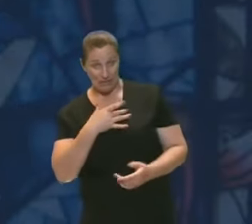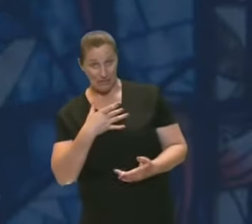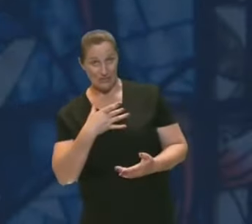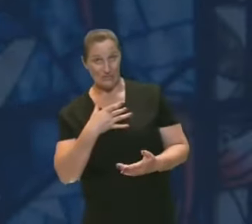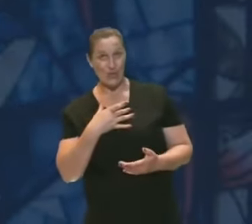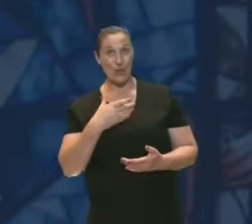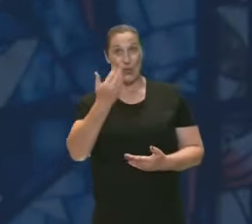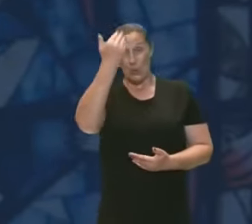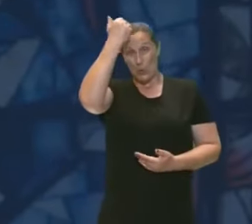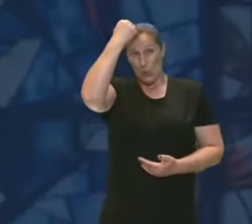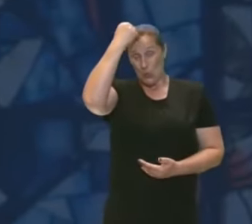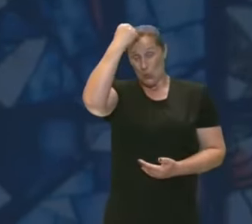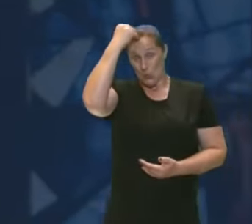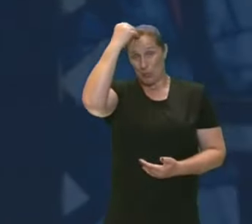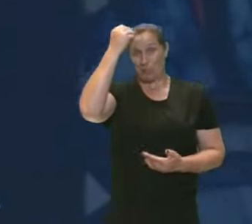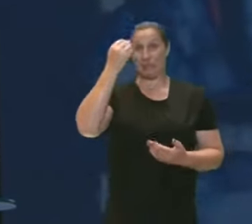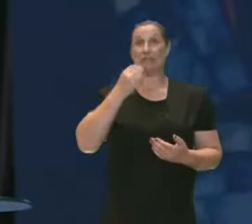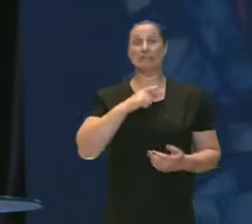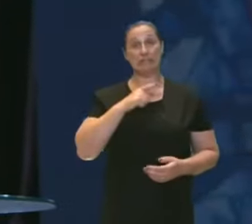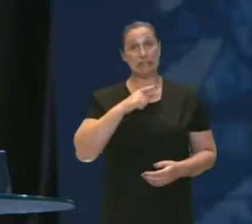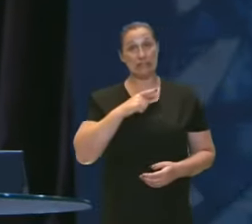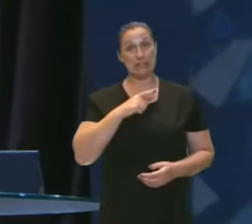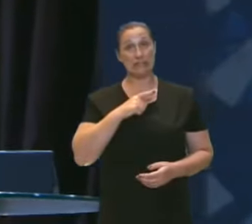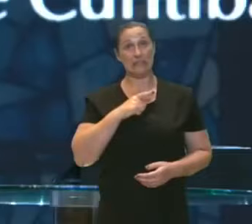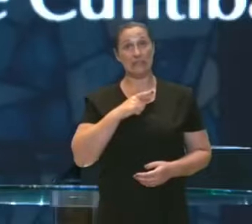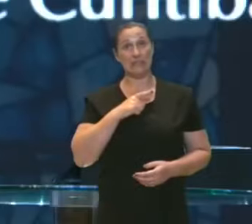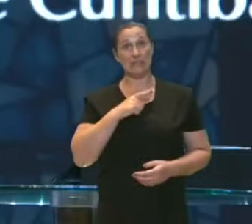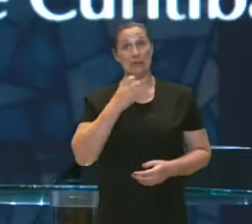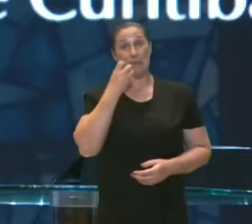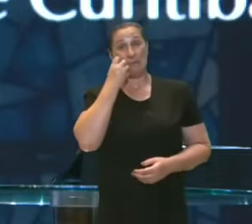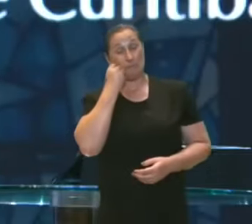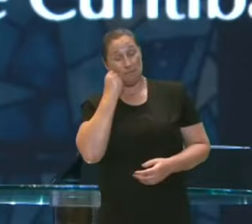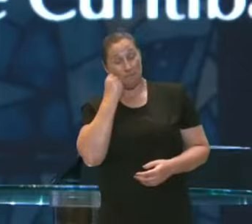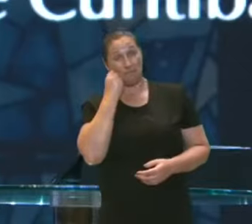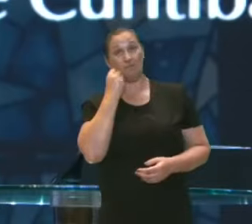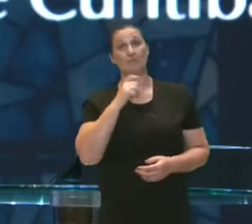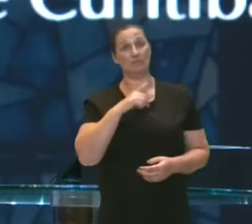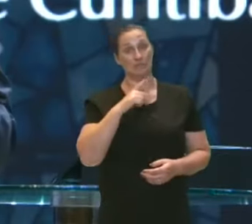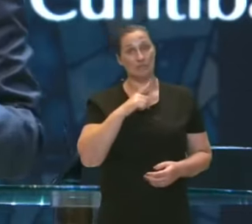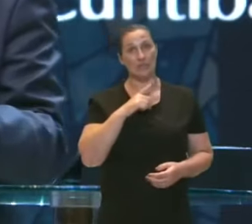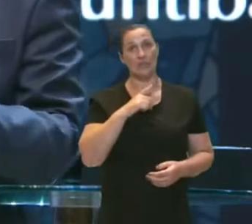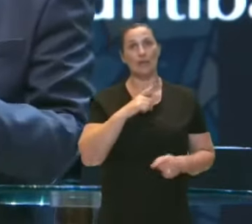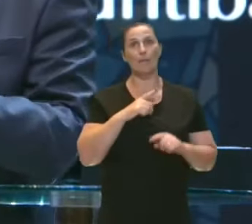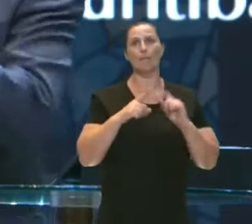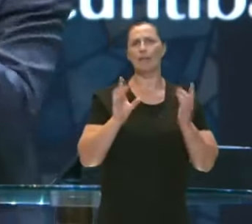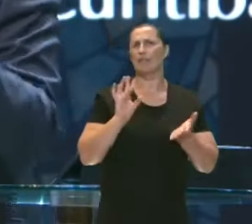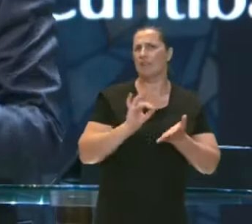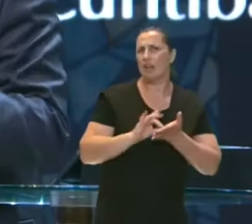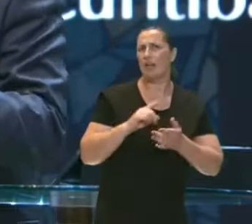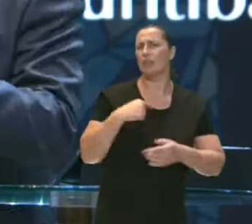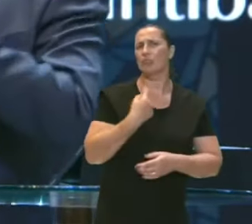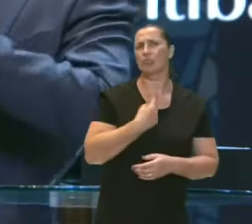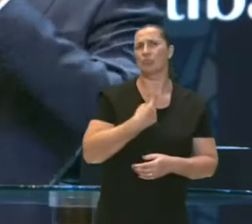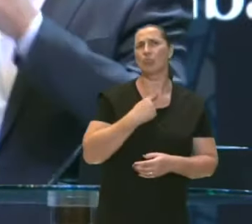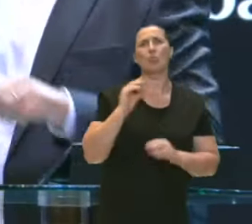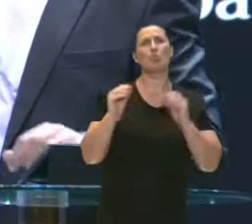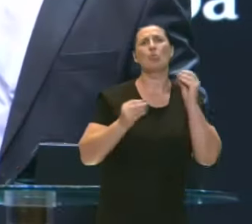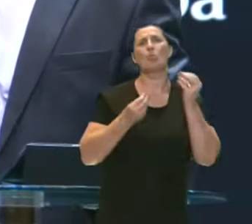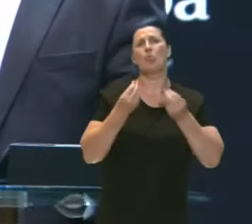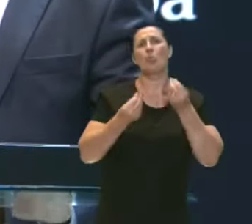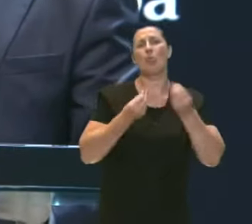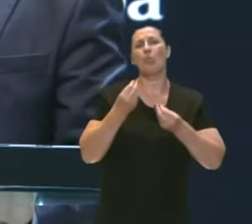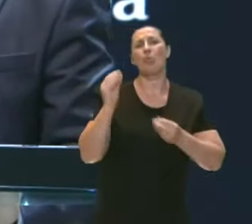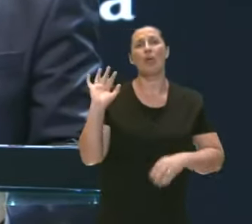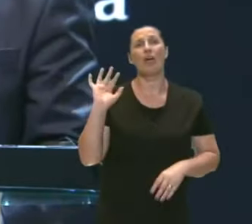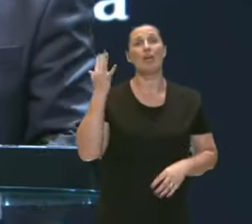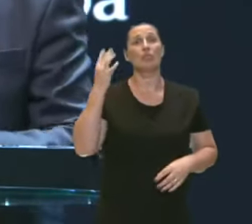com a culpa, nós lidamos com remorso, e nós na verdade não sabemos como resolver tudo isso dentro de